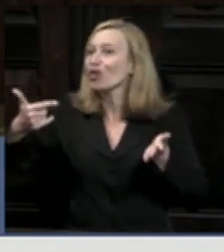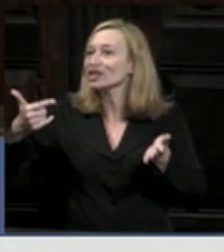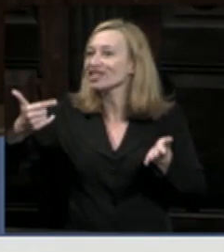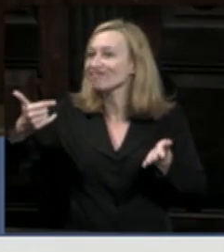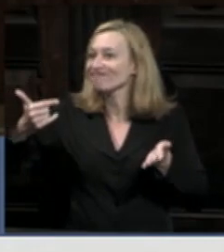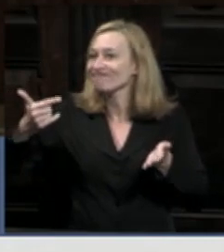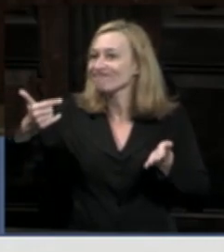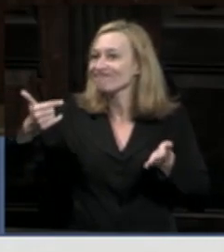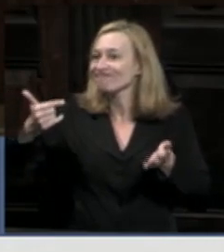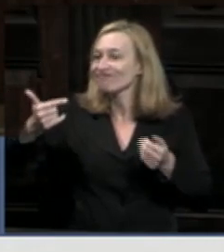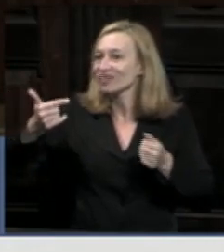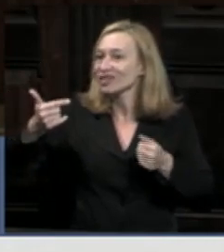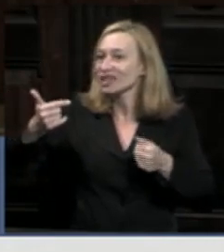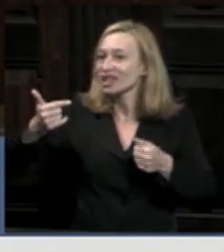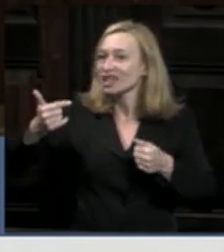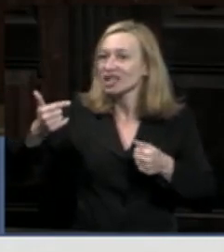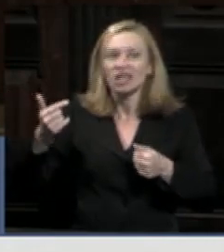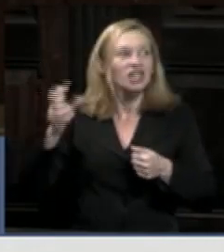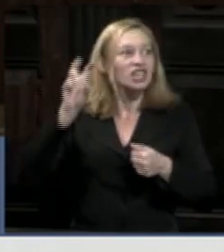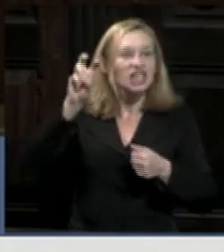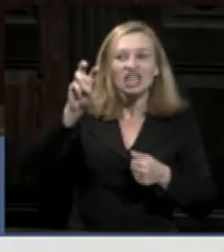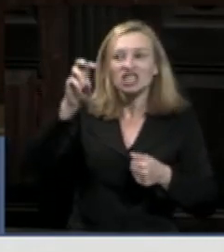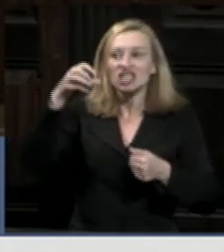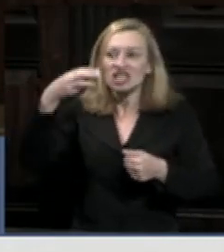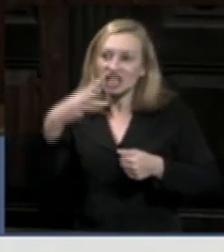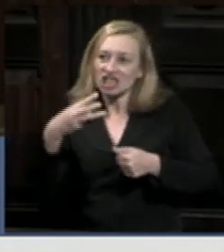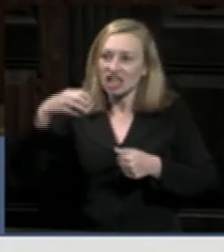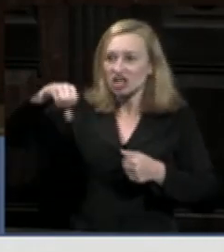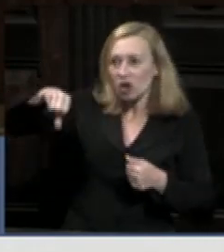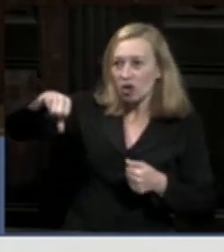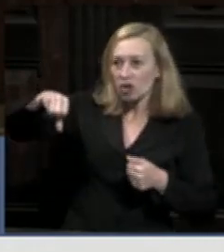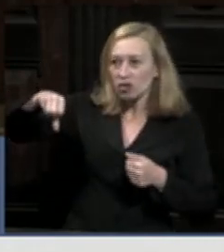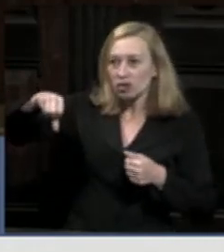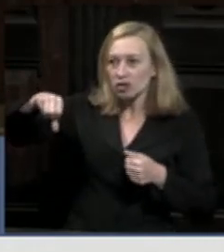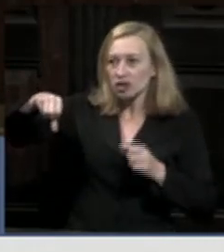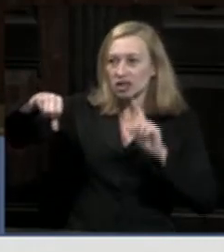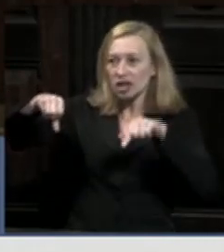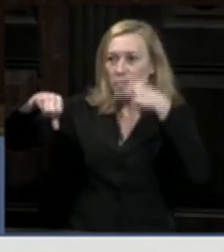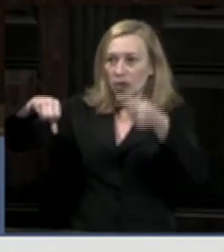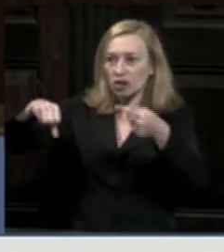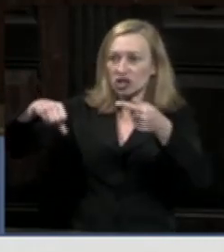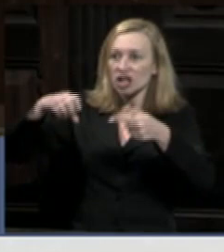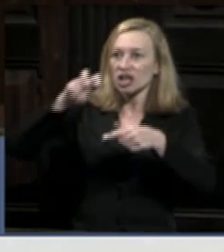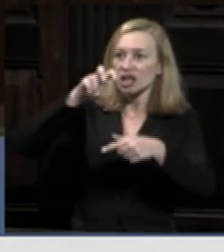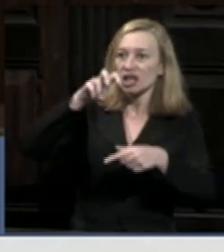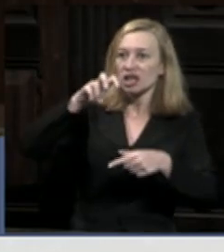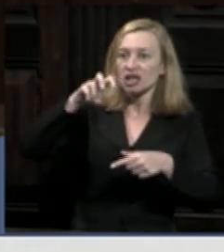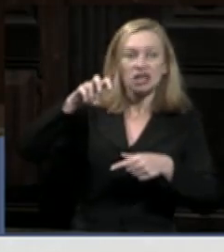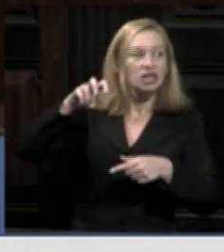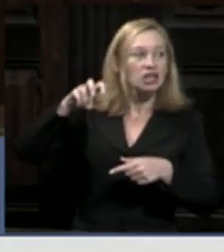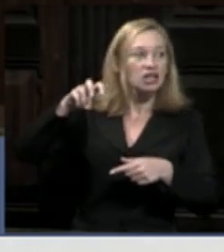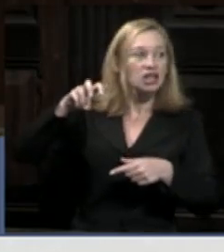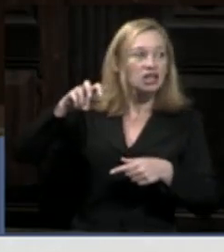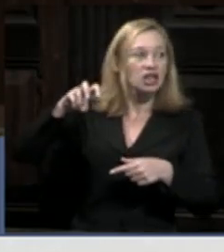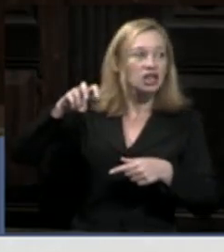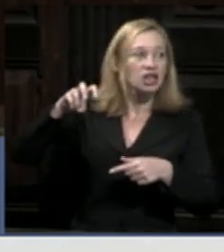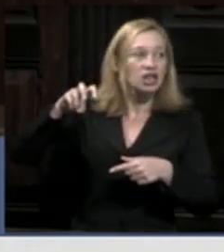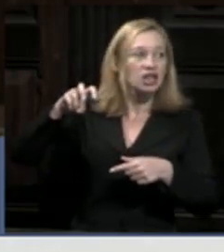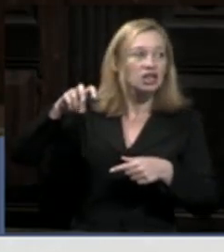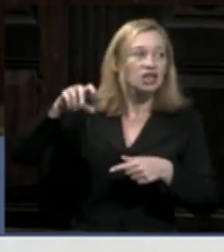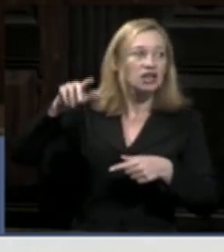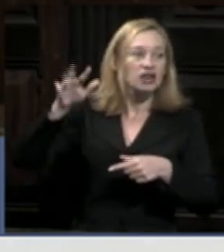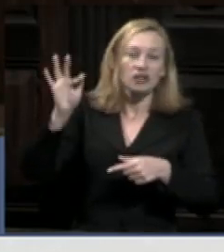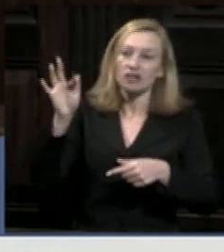teve 600 mil 839 depois de 626 na freguesia só um dos mais